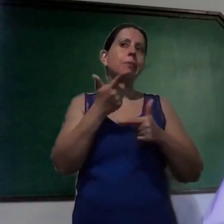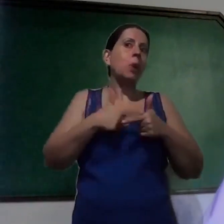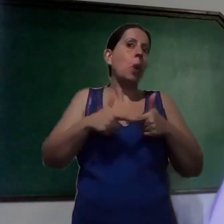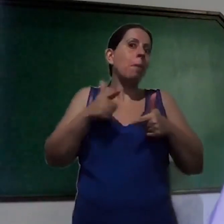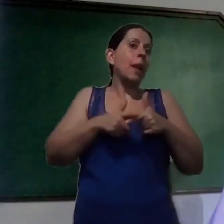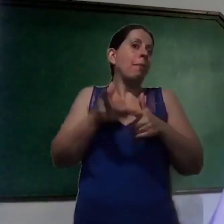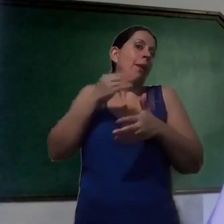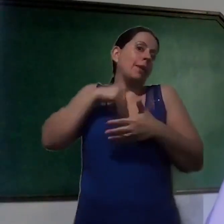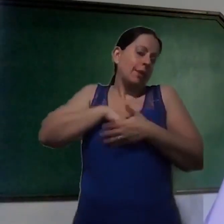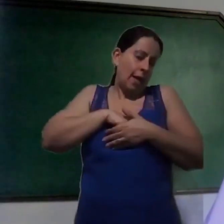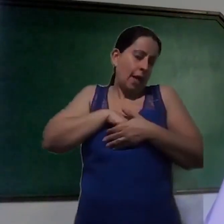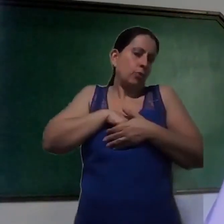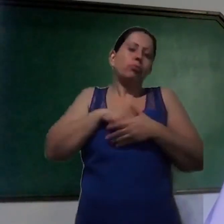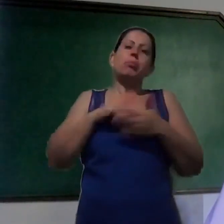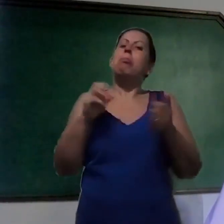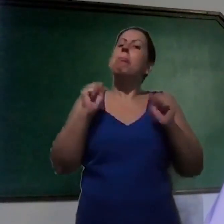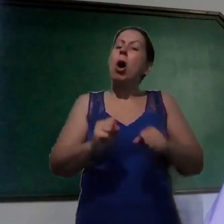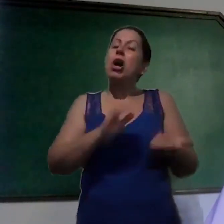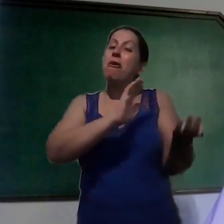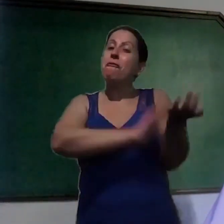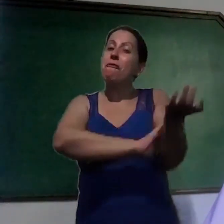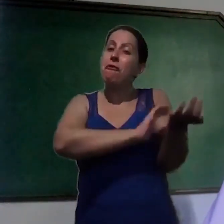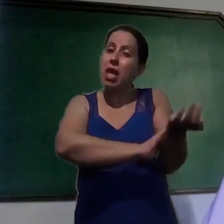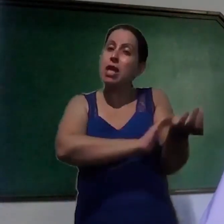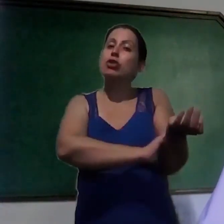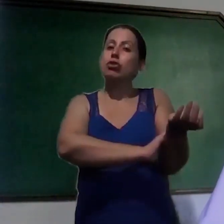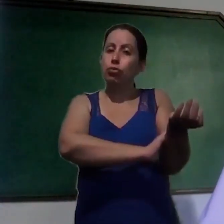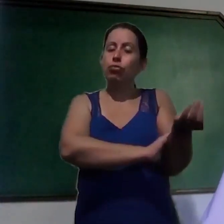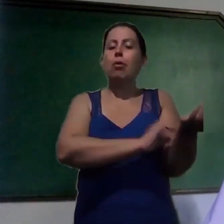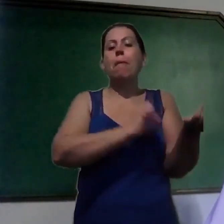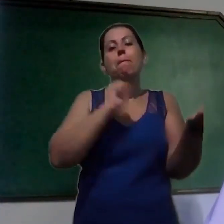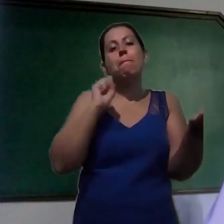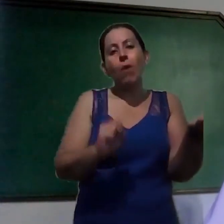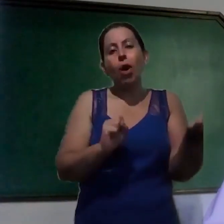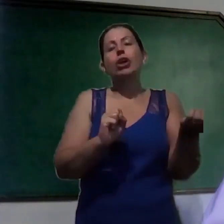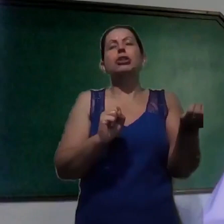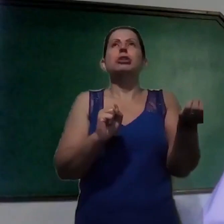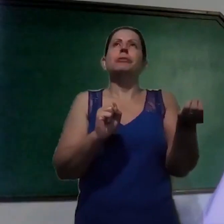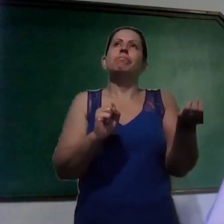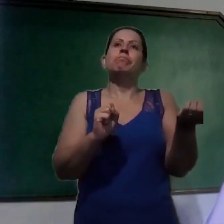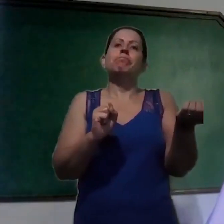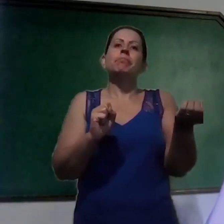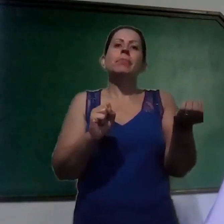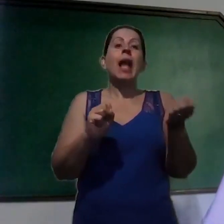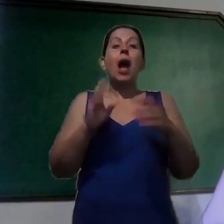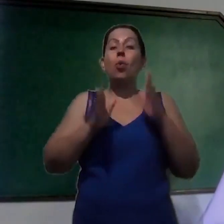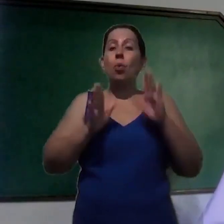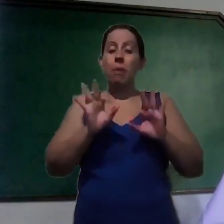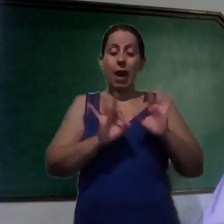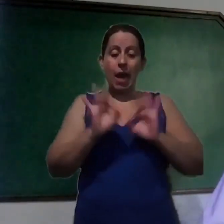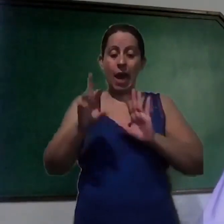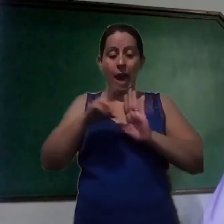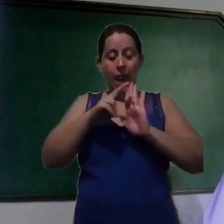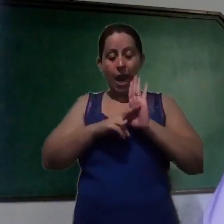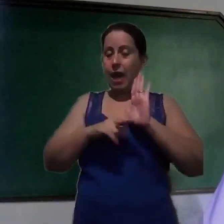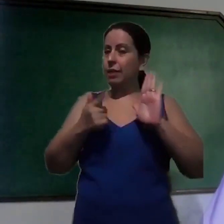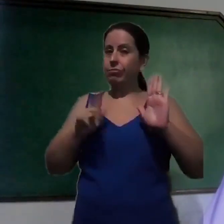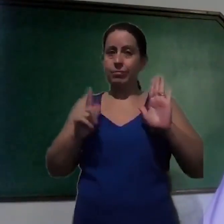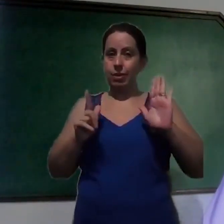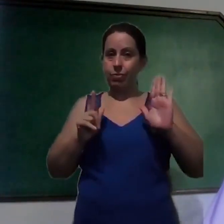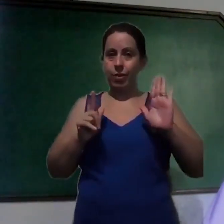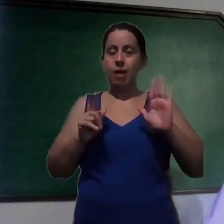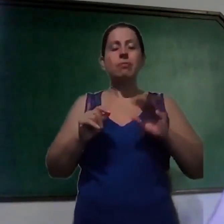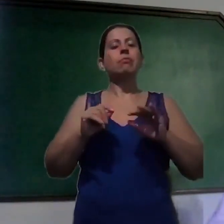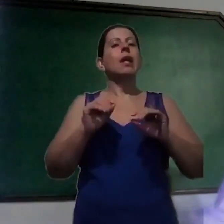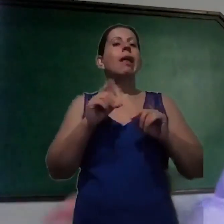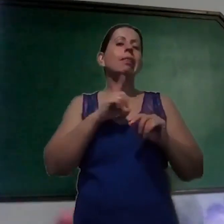algum vício que a gente tem, seja algum desregramento que a gente tem aquela coisinha que